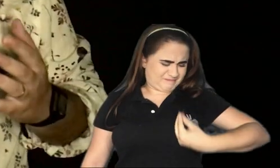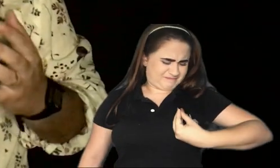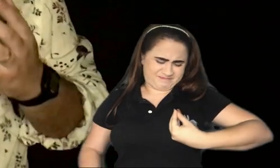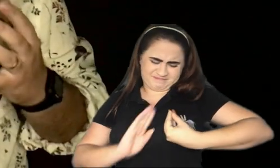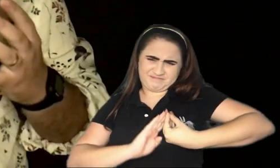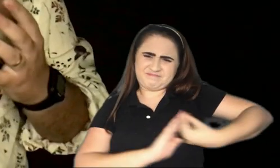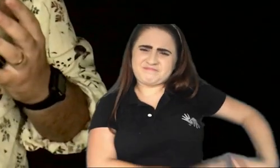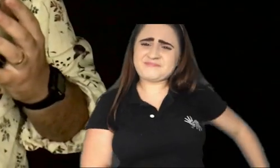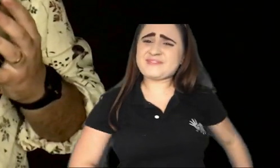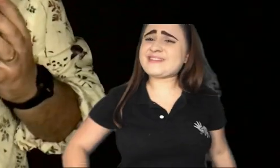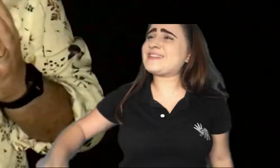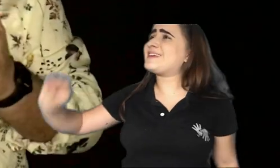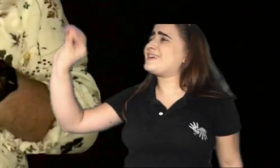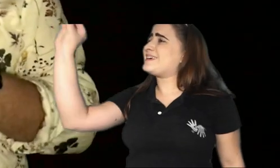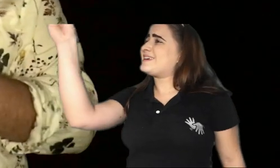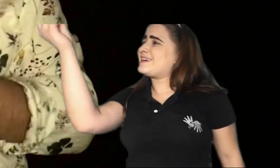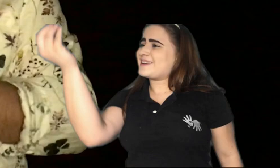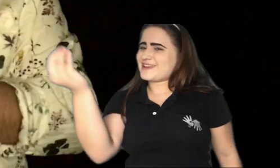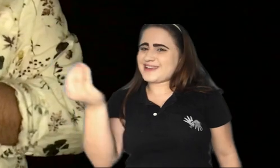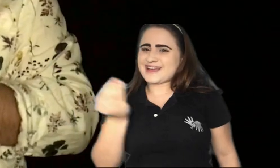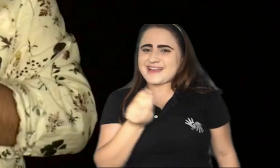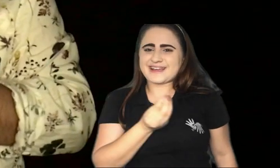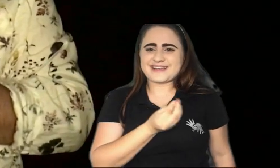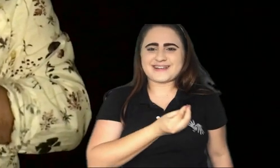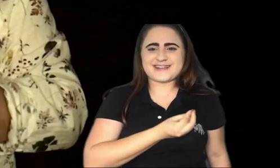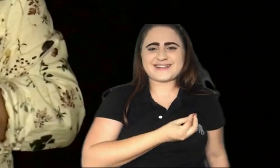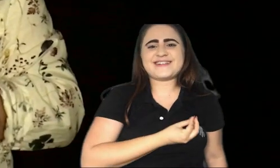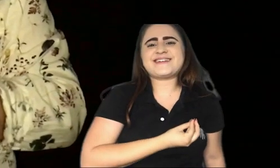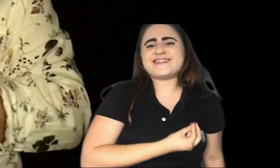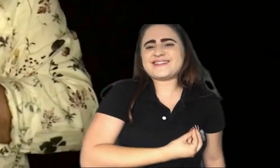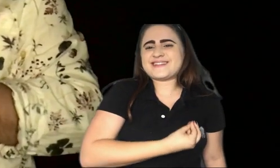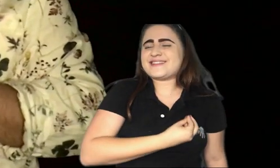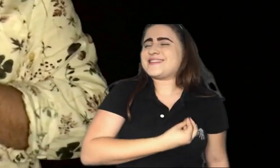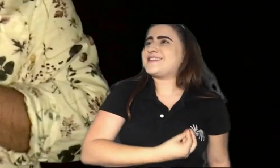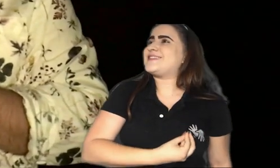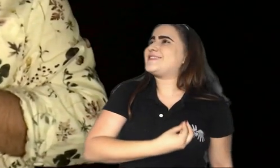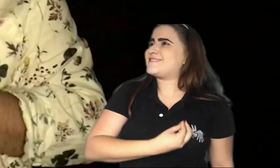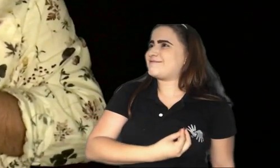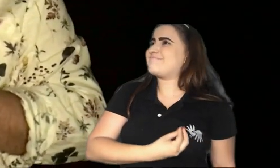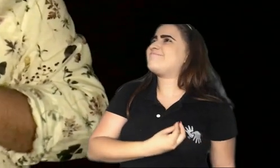Eu quero viver algo novo.